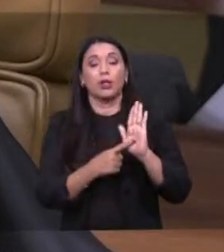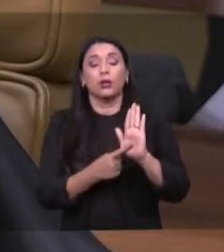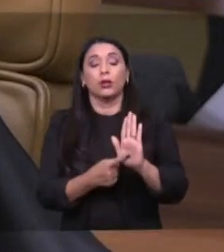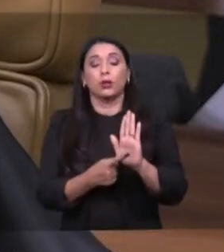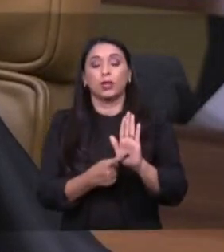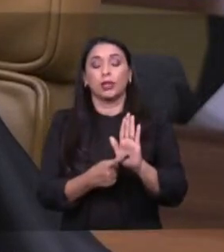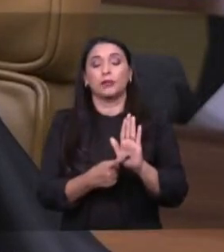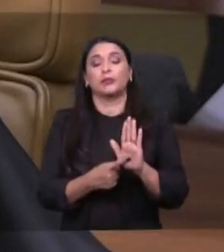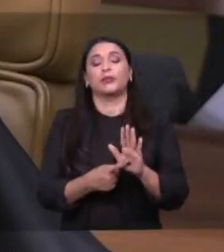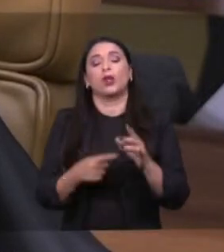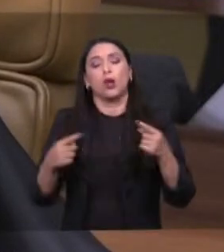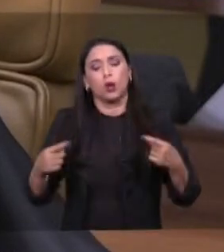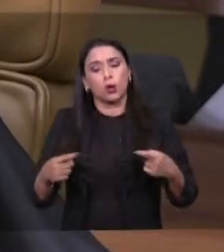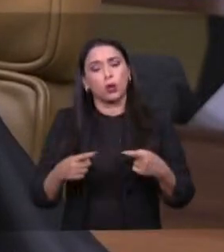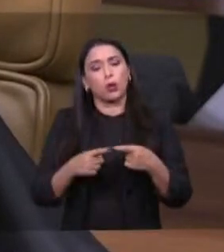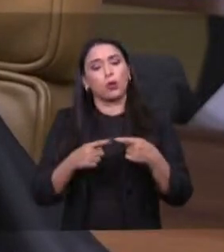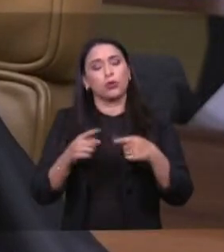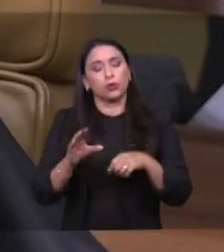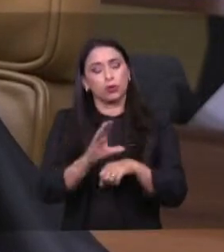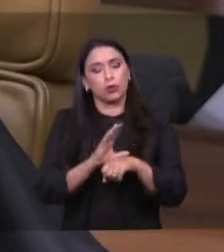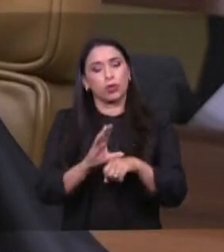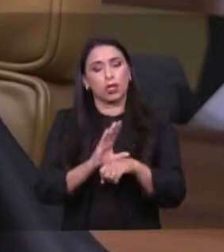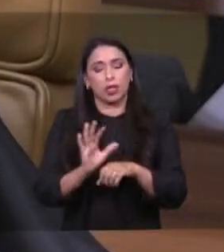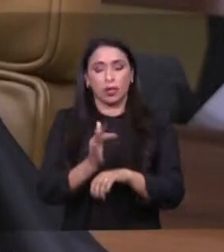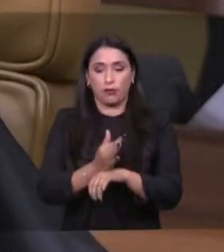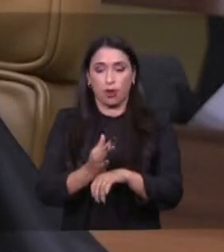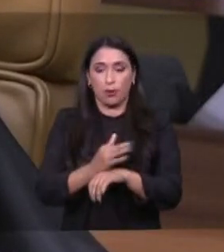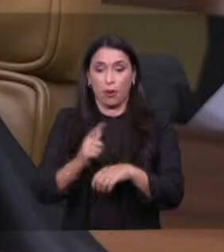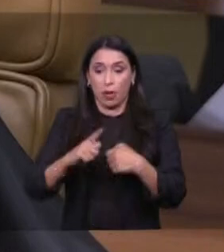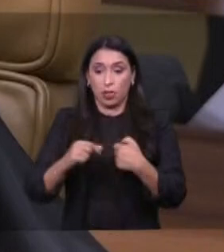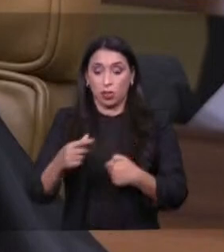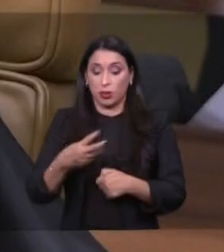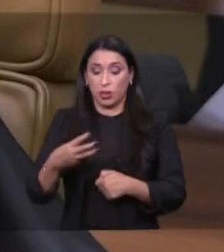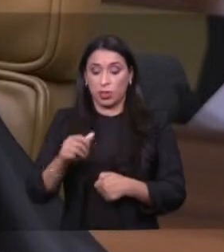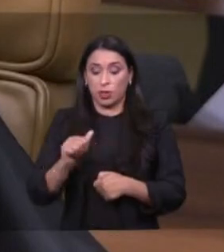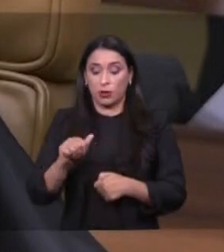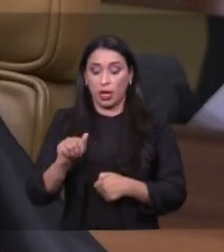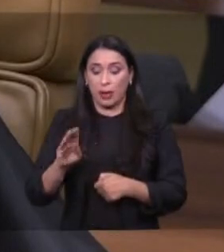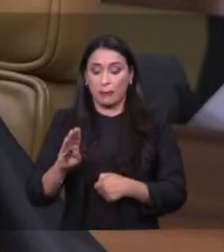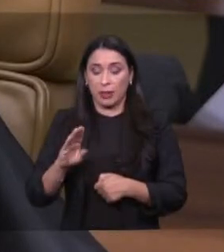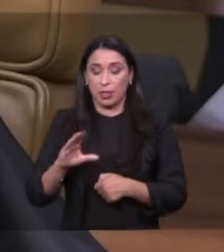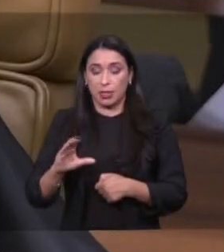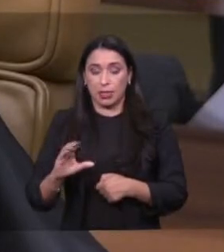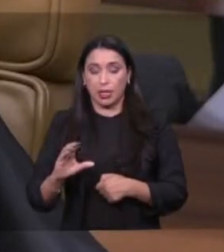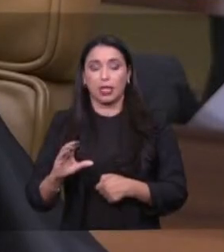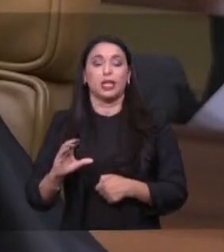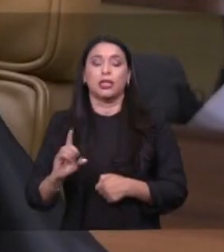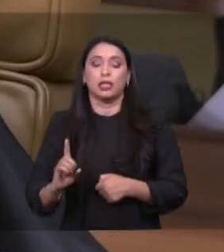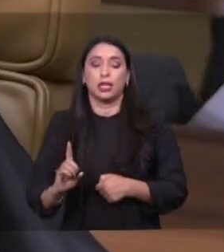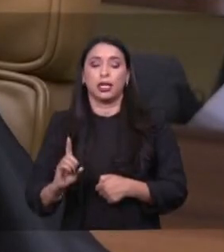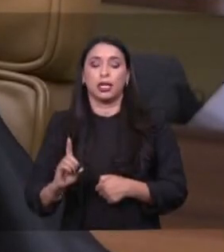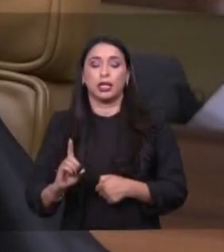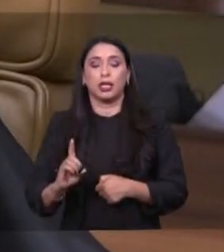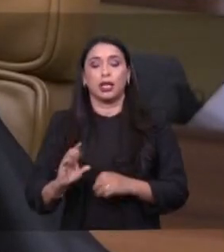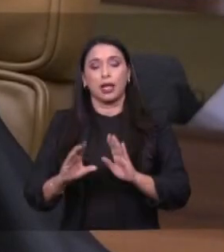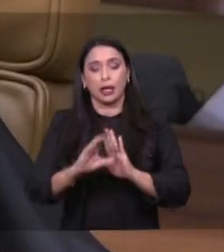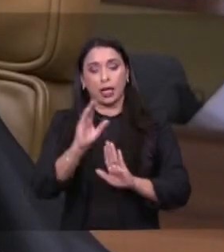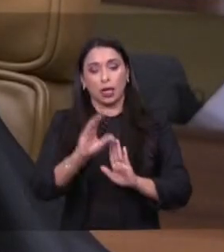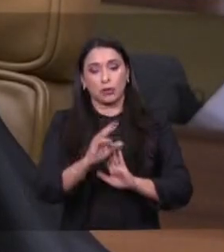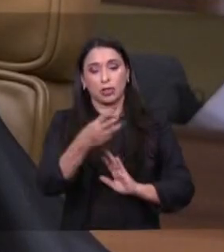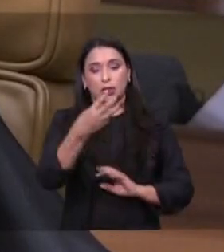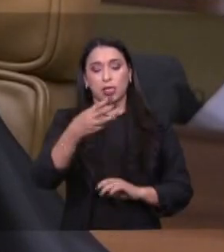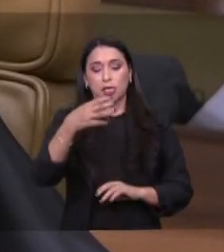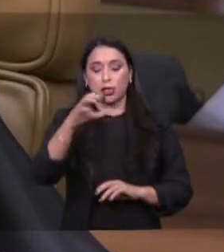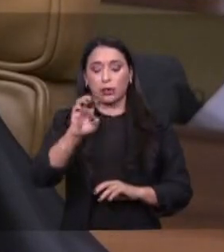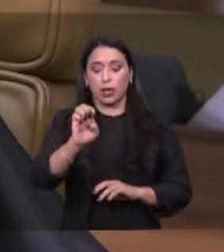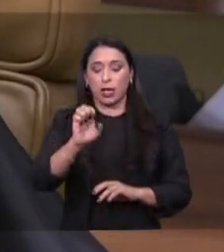de constitucionalidade formal dos artigos 3º A, 3º B, 3º C, 3º D, caput, 3º E